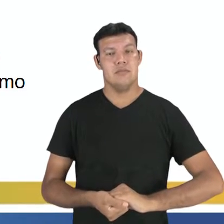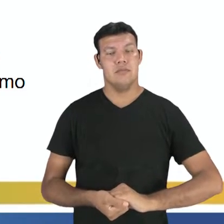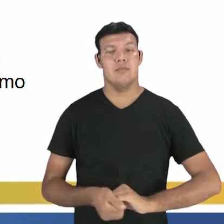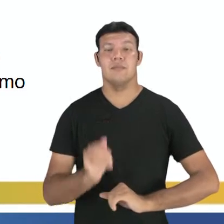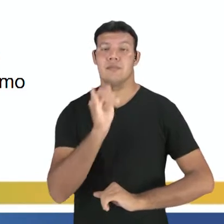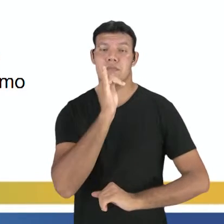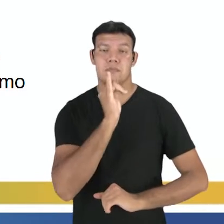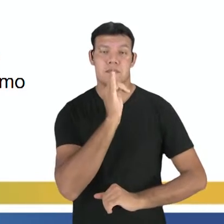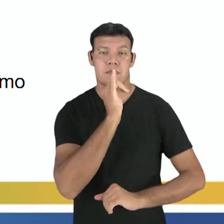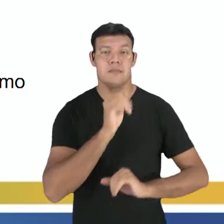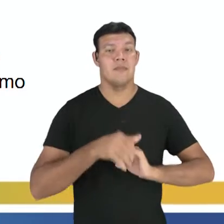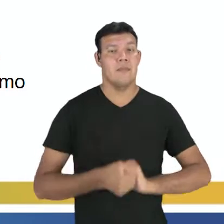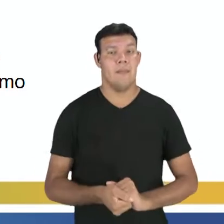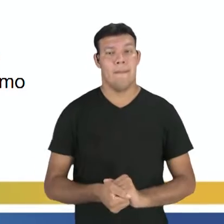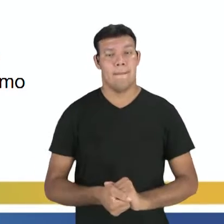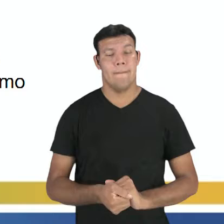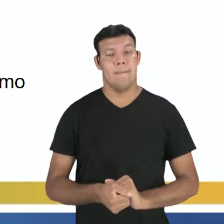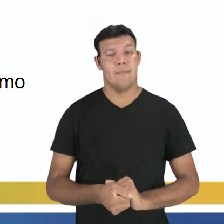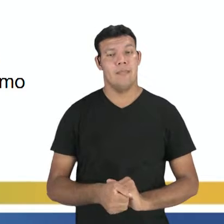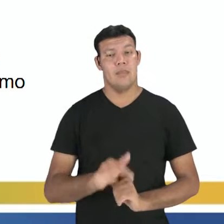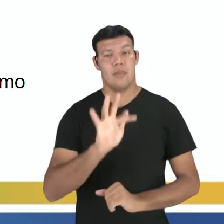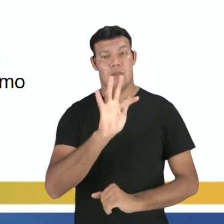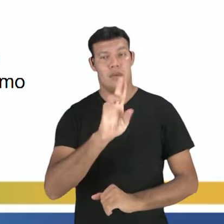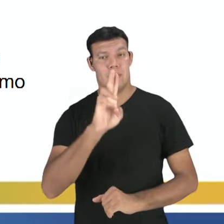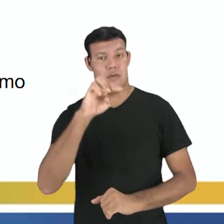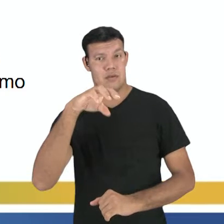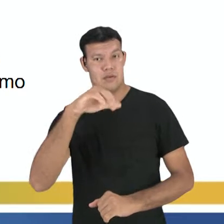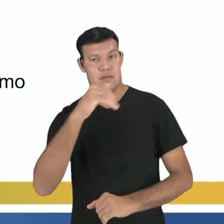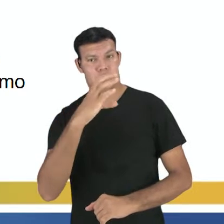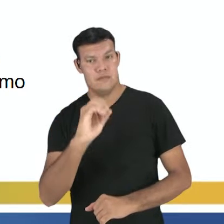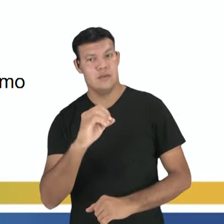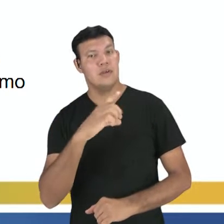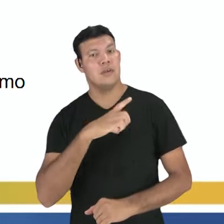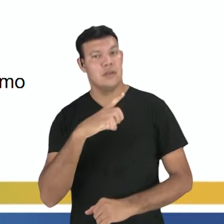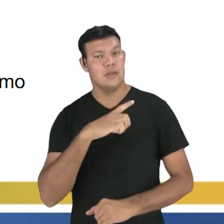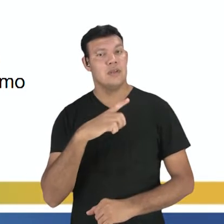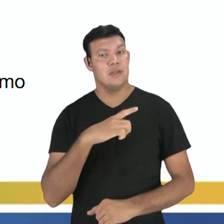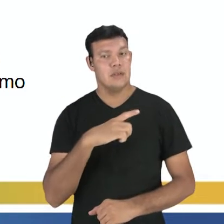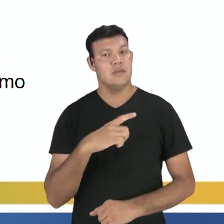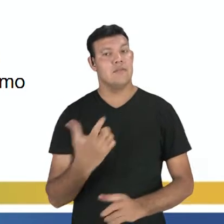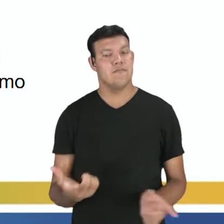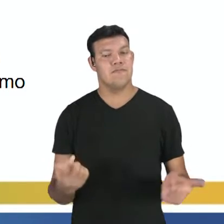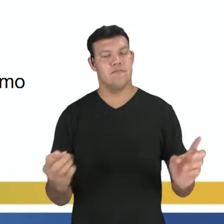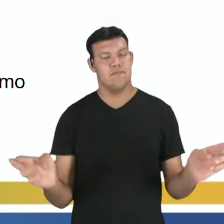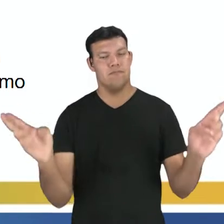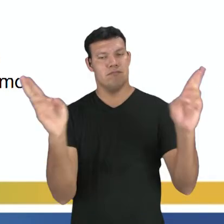Por exemplo, se a função pegar elementos do domínio e